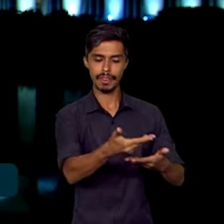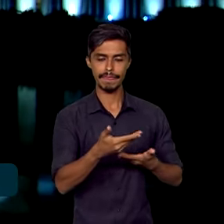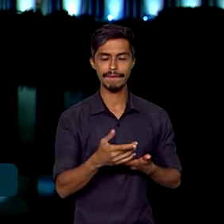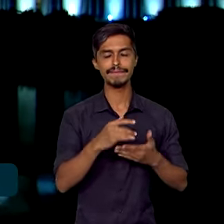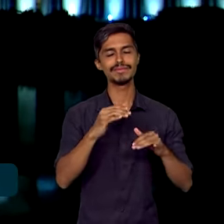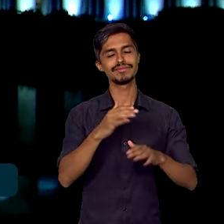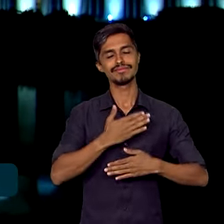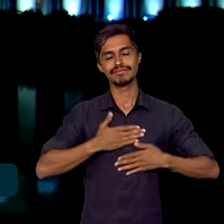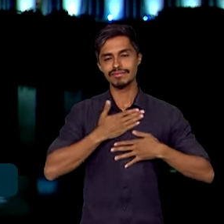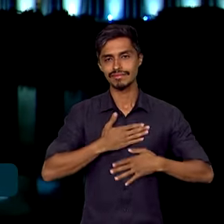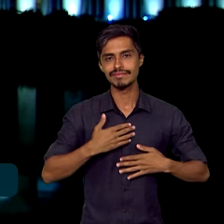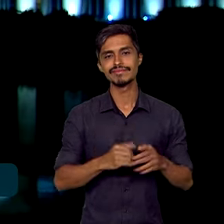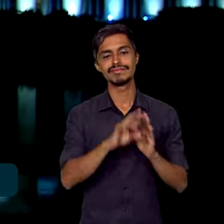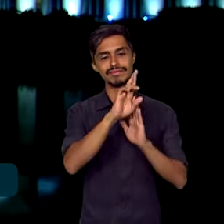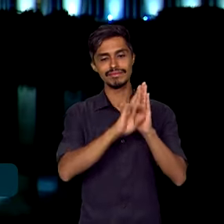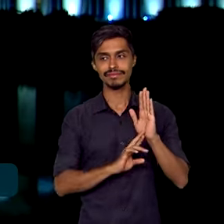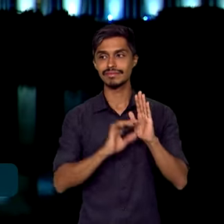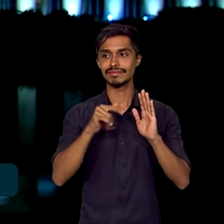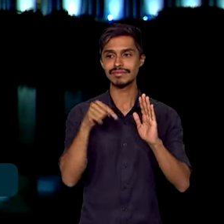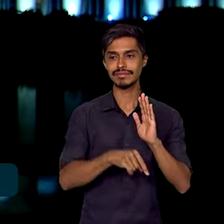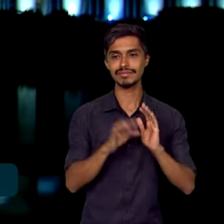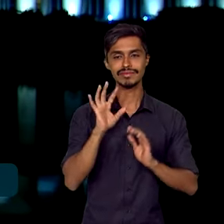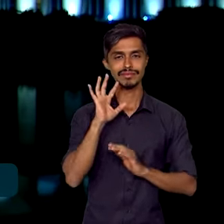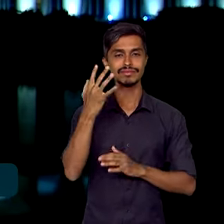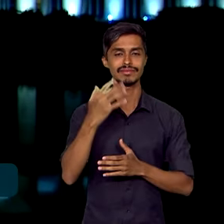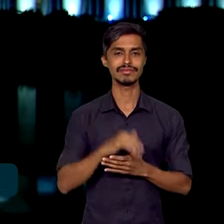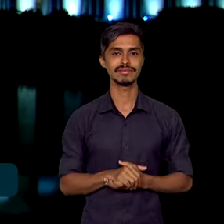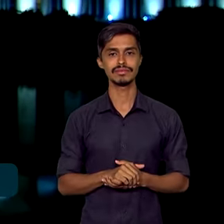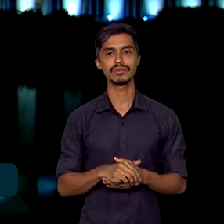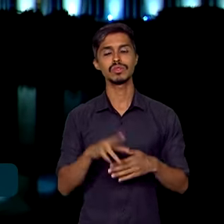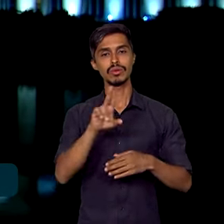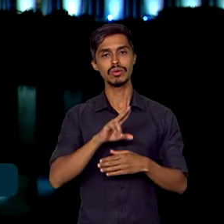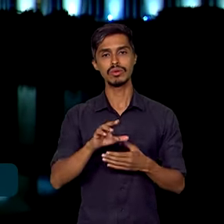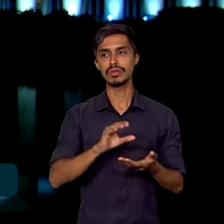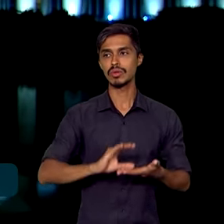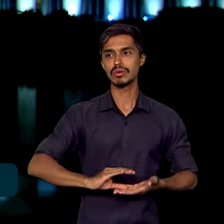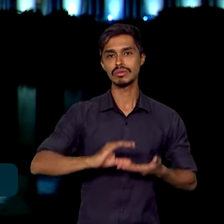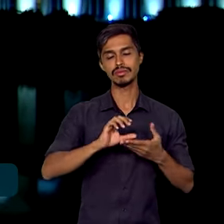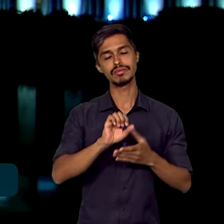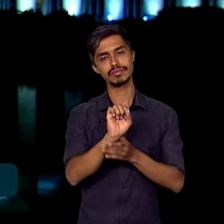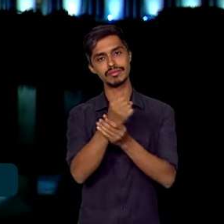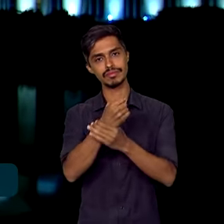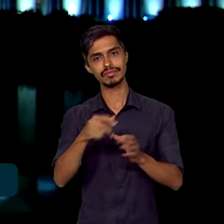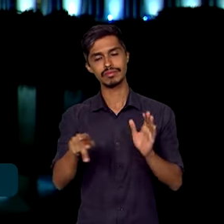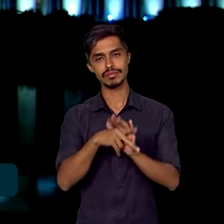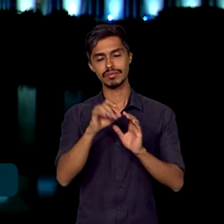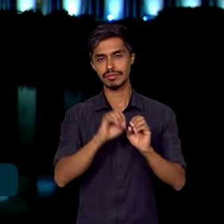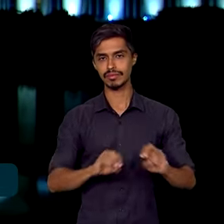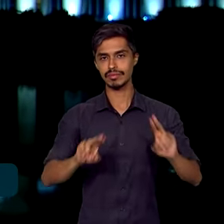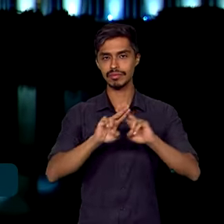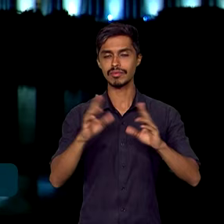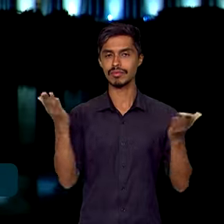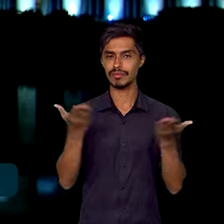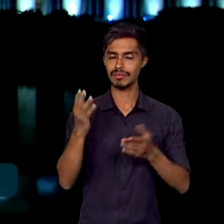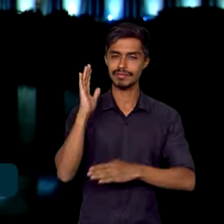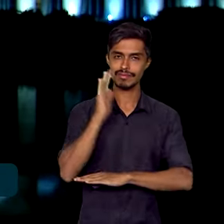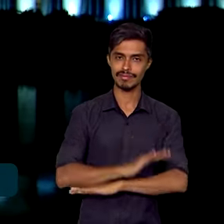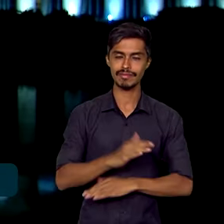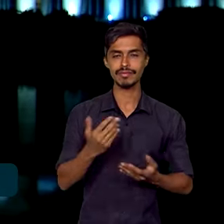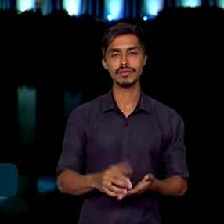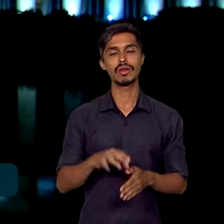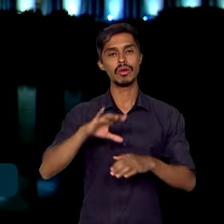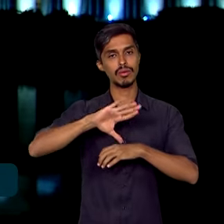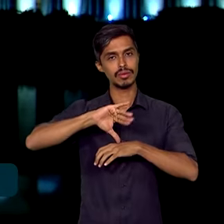a notícia da aprovação aí dessa resolução pelo Conselho de Segurança da ONU na tarde de hoje. Segundo o